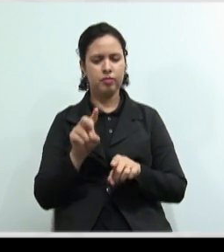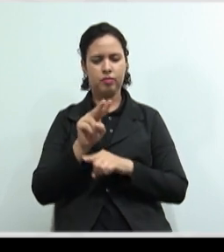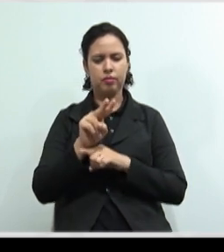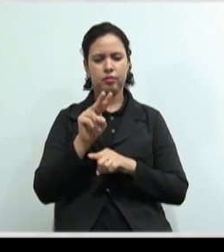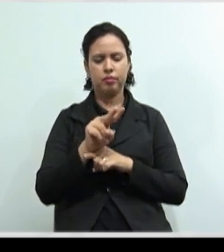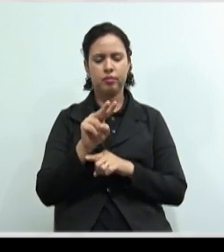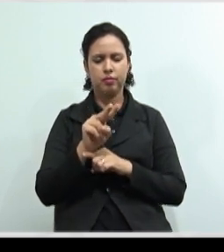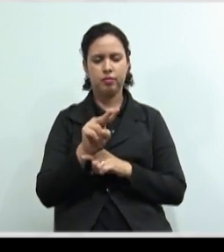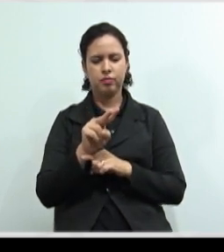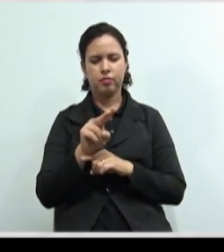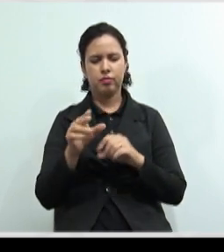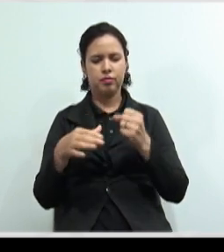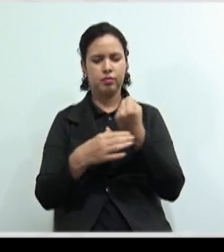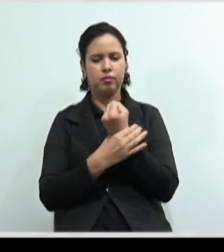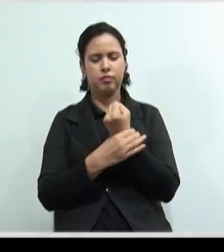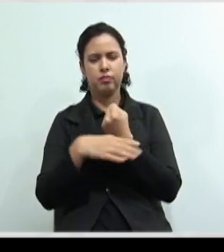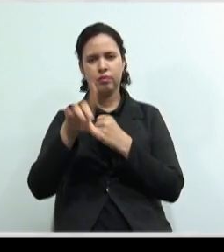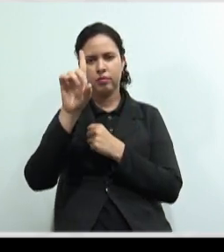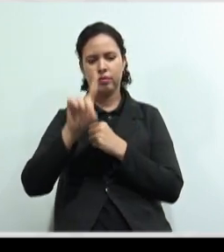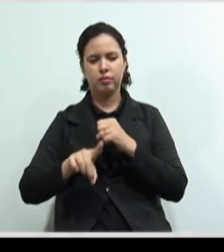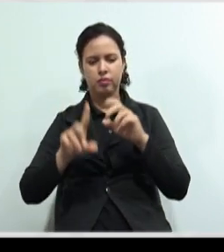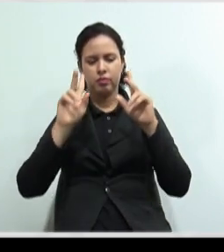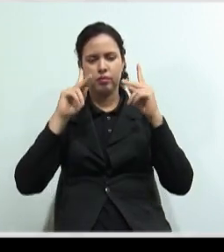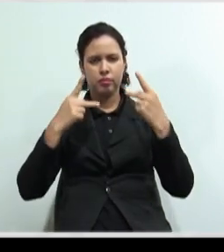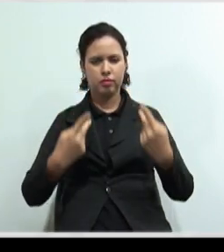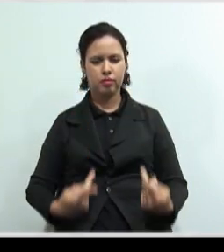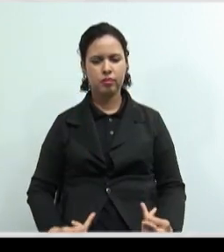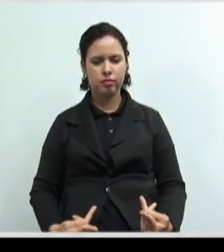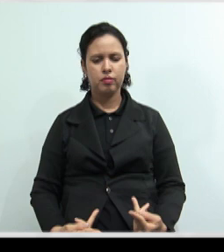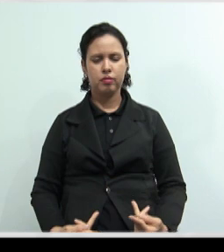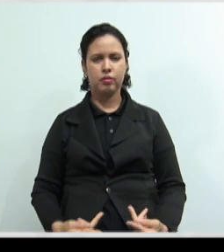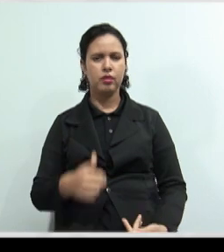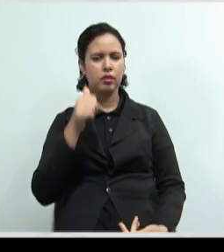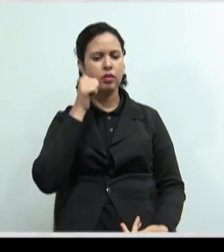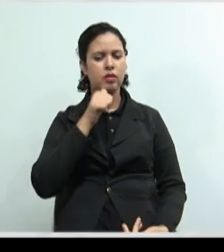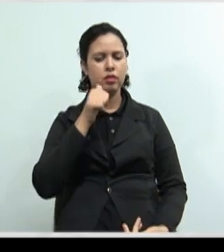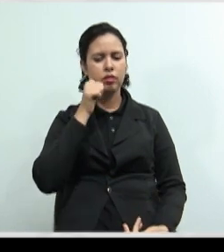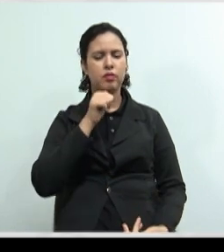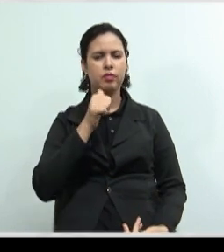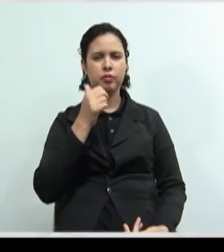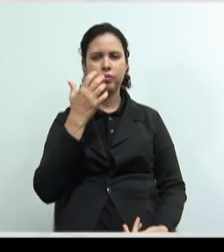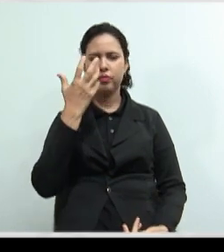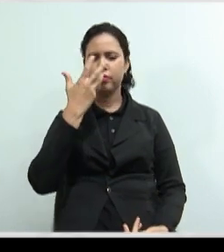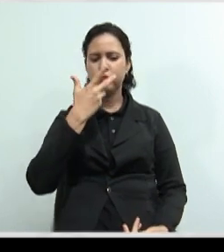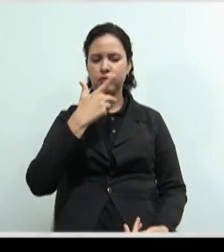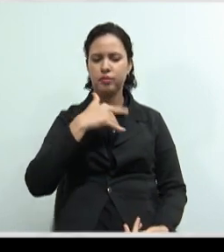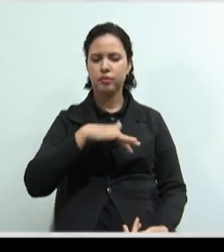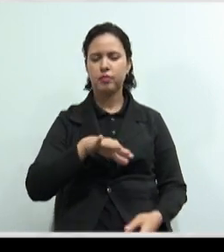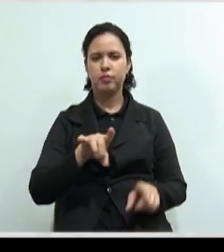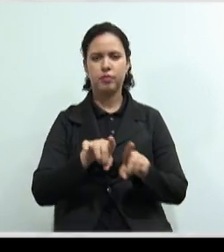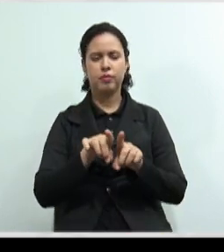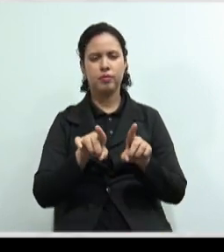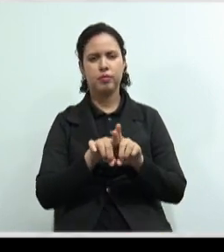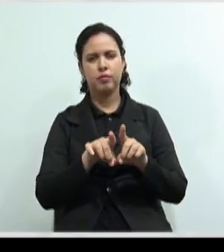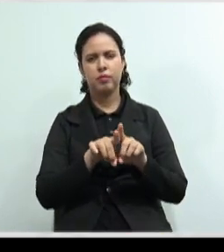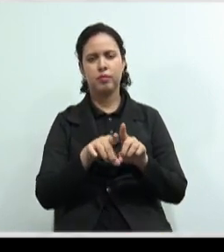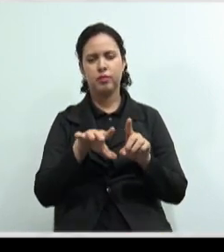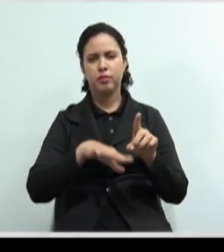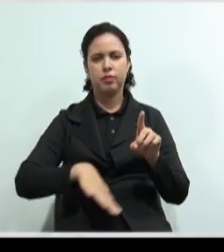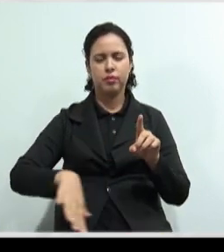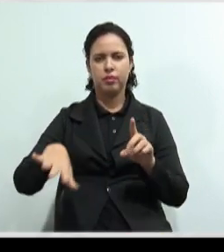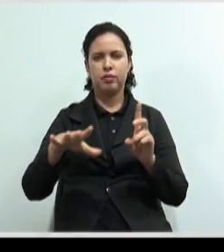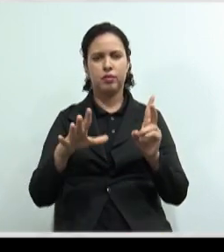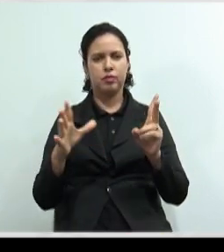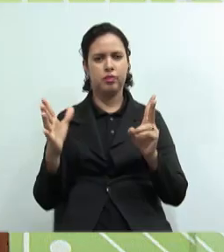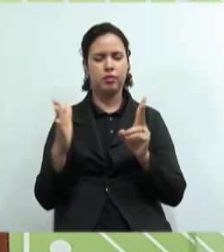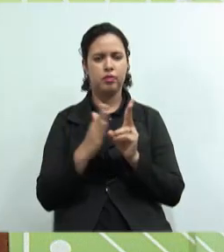humanos, nomeadamente das mulheres e das crianças e dos povos indígenas. Por exemplo disso, a gente vê